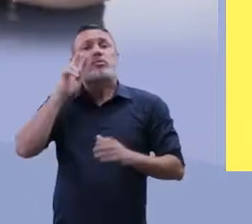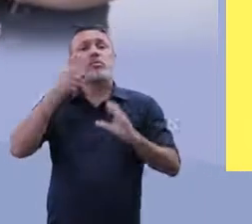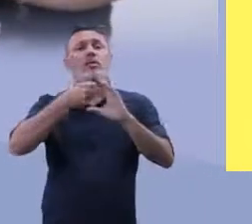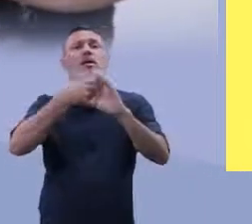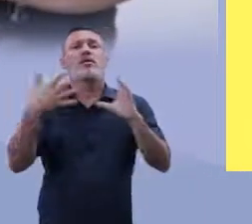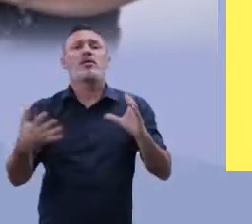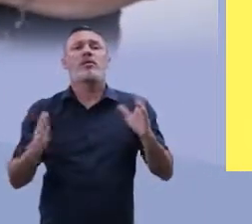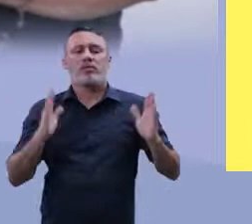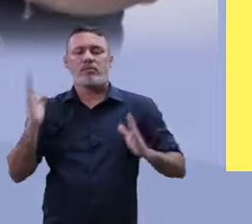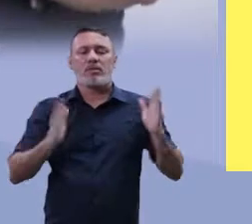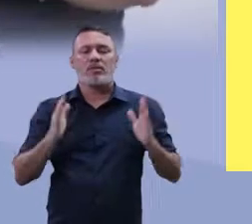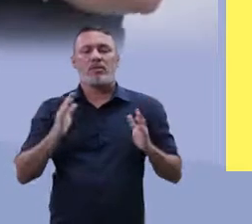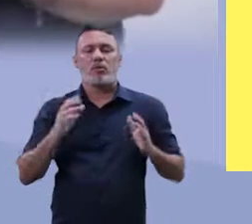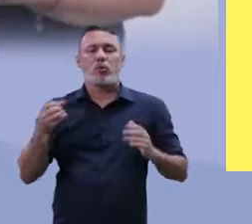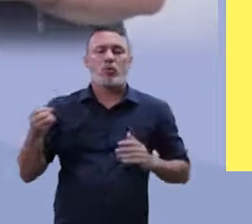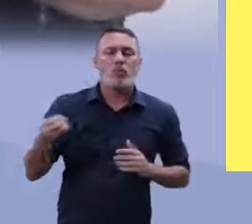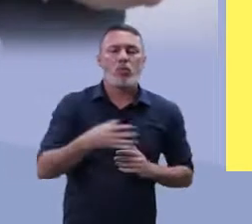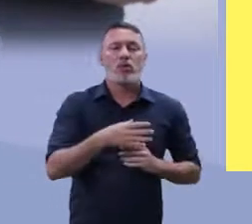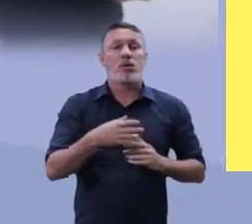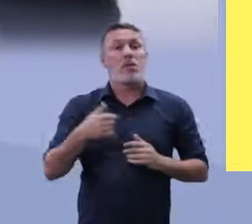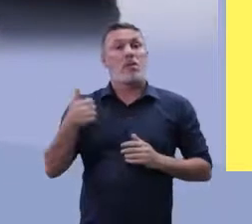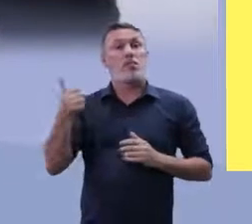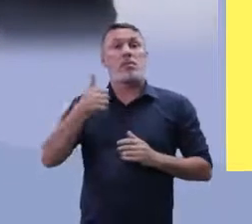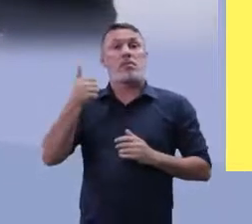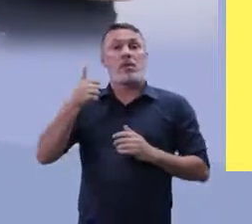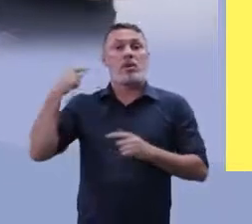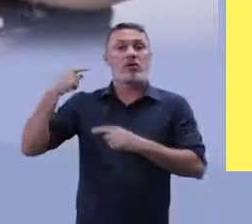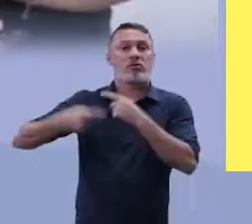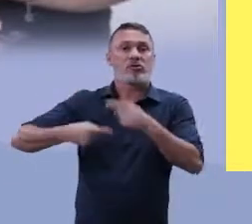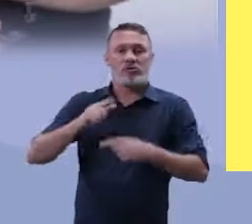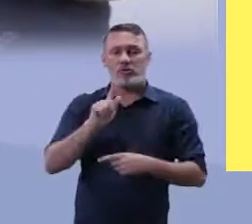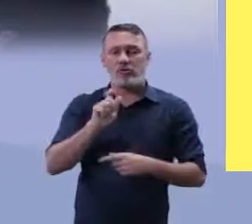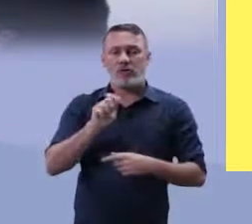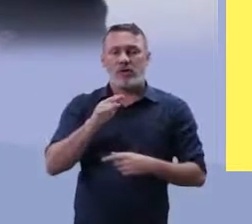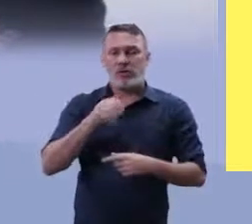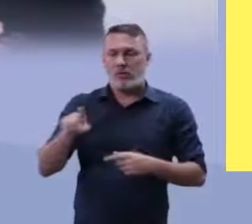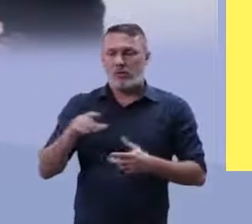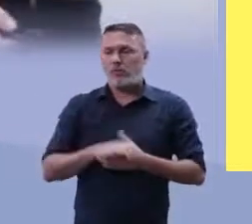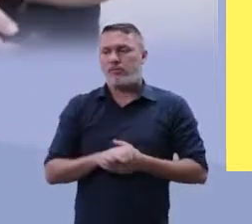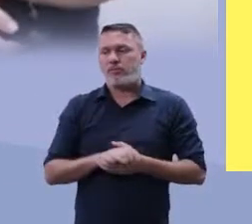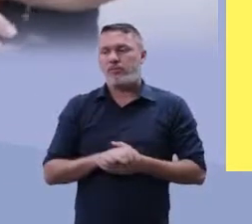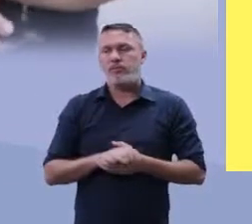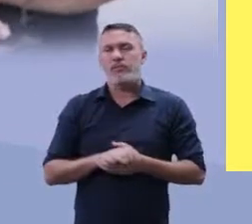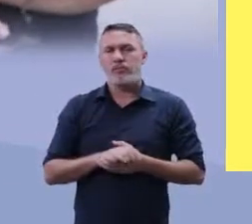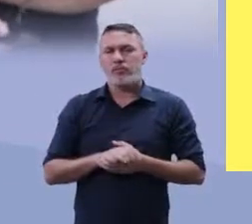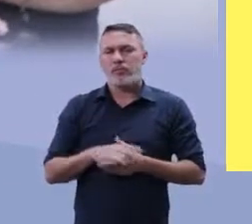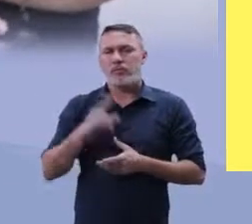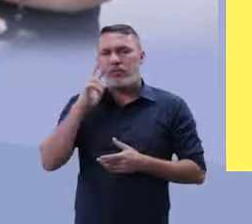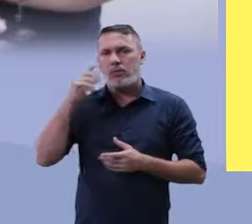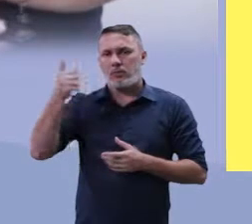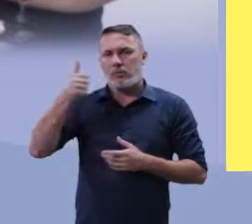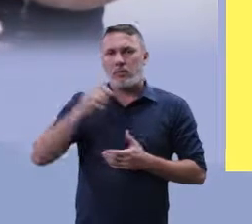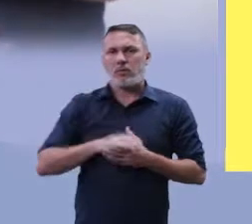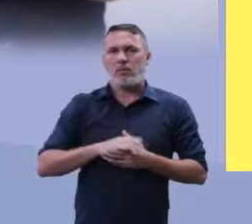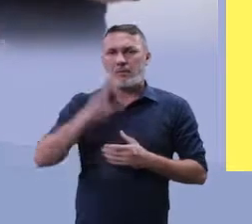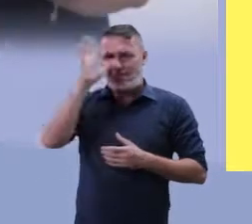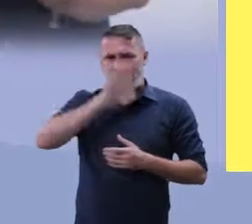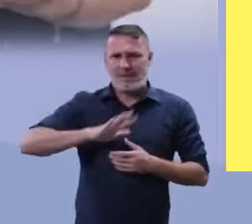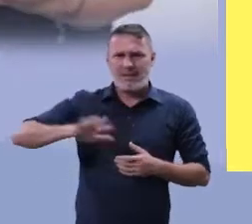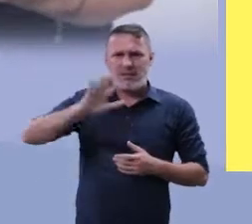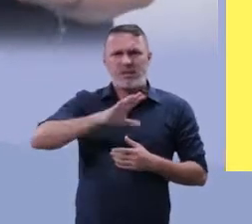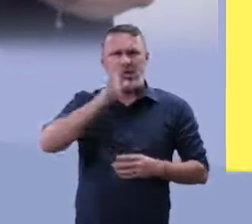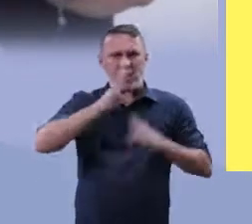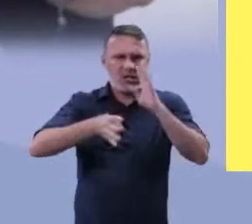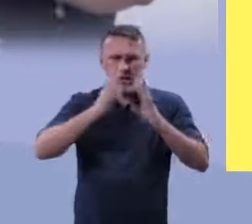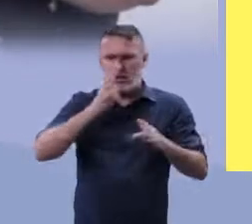desse período chamado modernismo, primeira geração. Nacionalismo crítico.